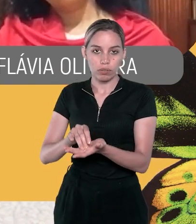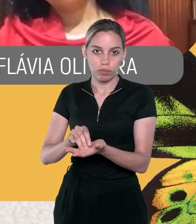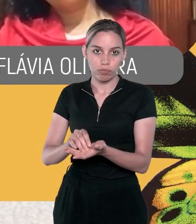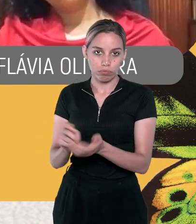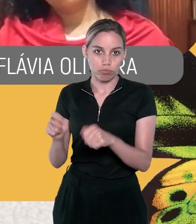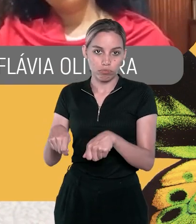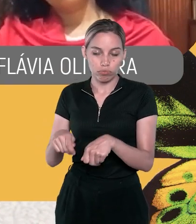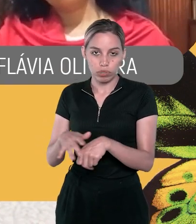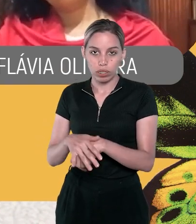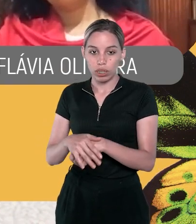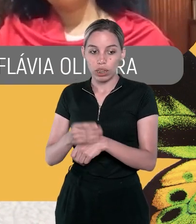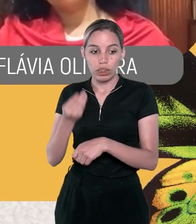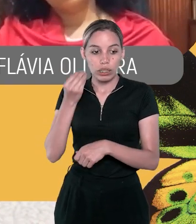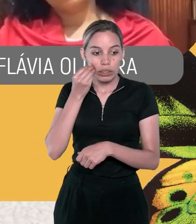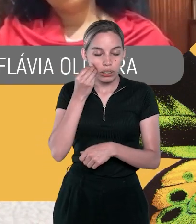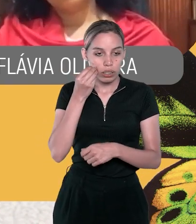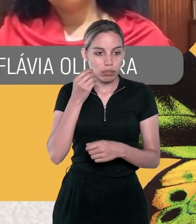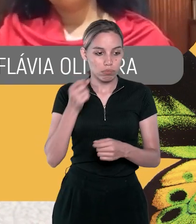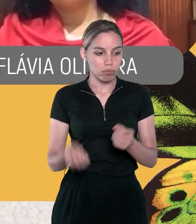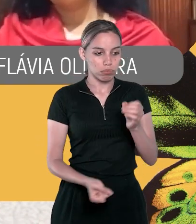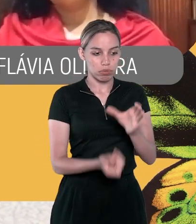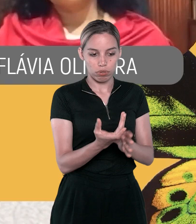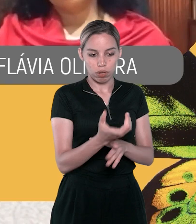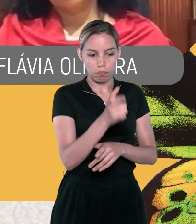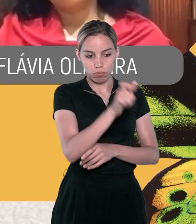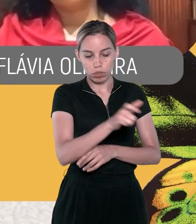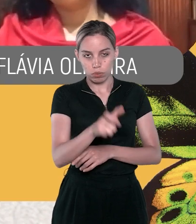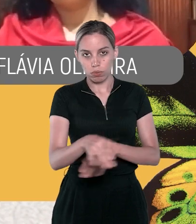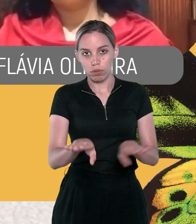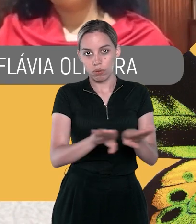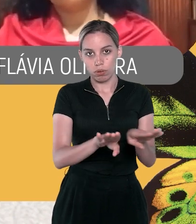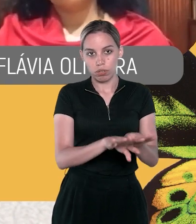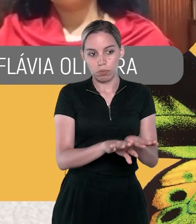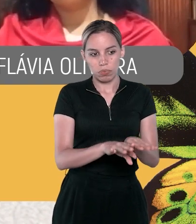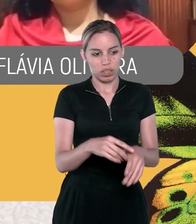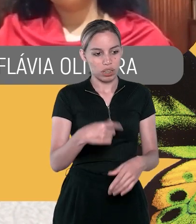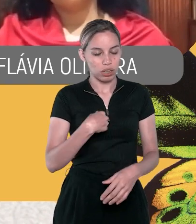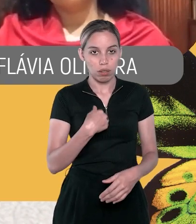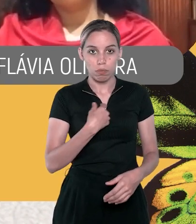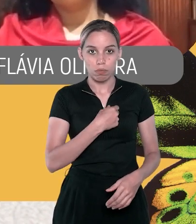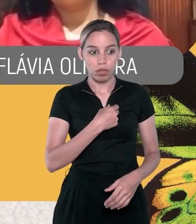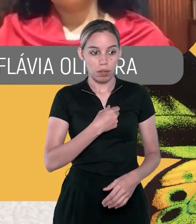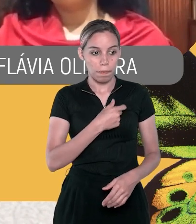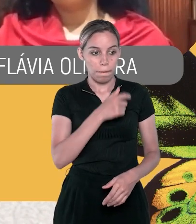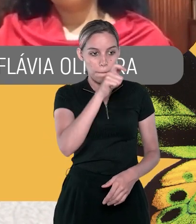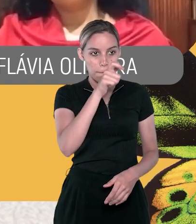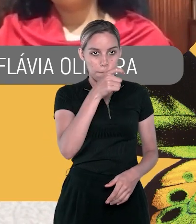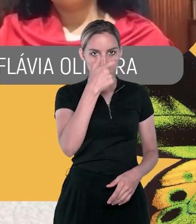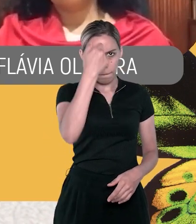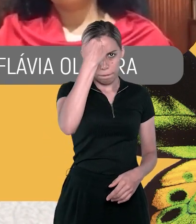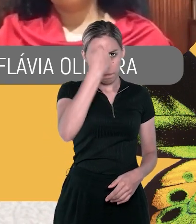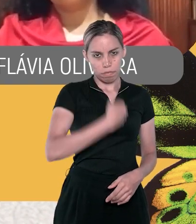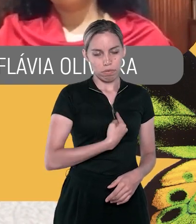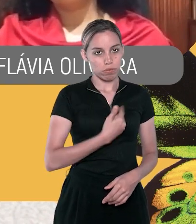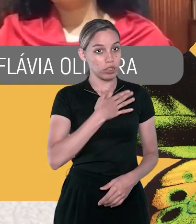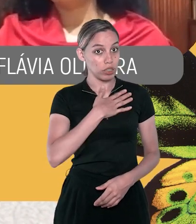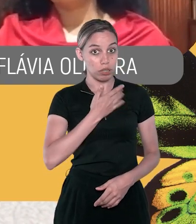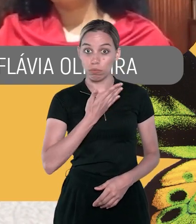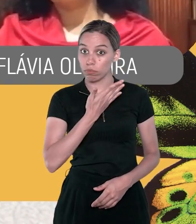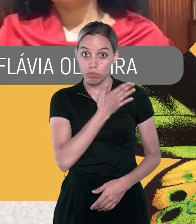personagens extremistas que eu abomino, mas para refletir né, essa interação eu tinha